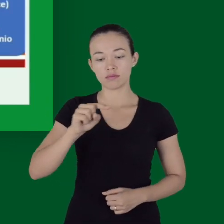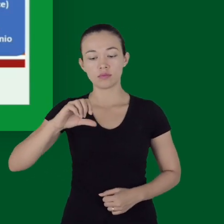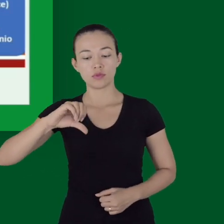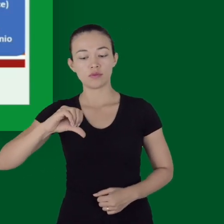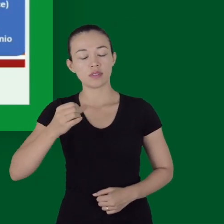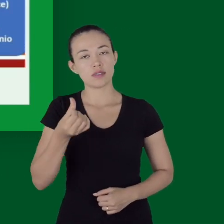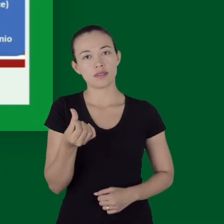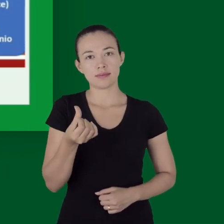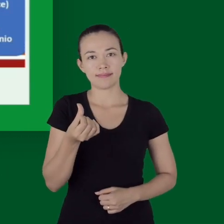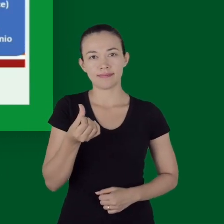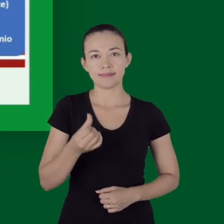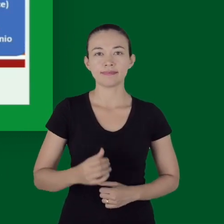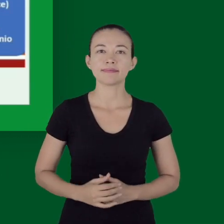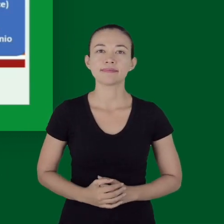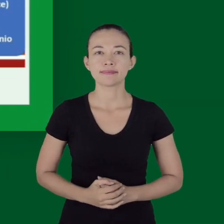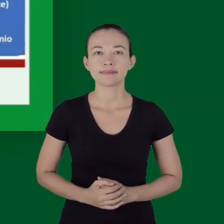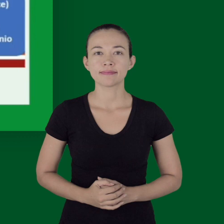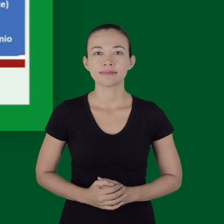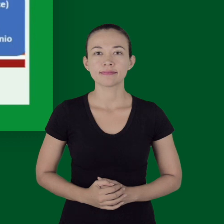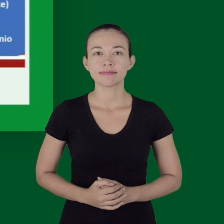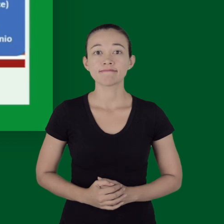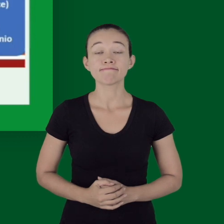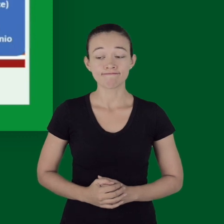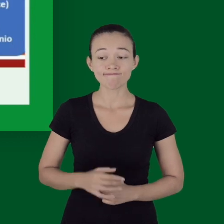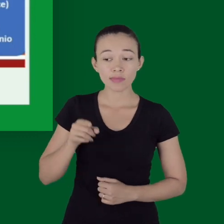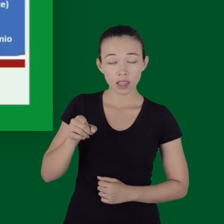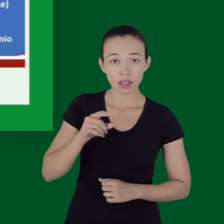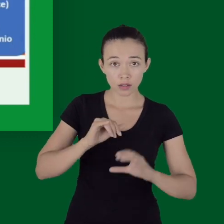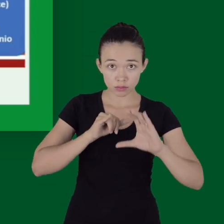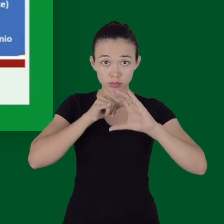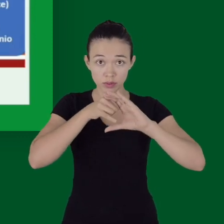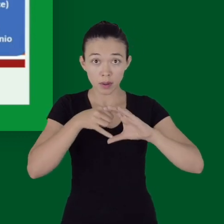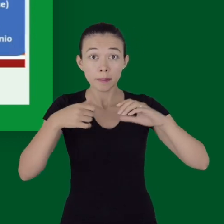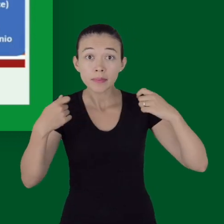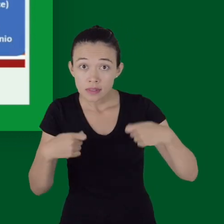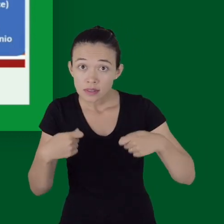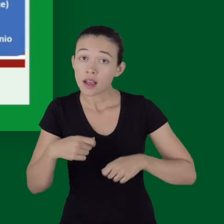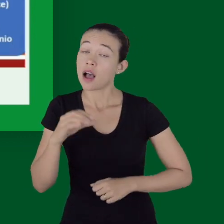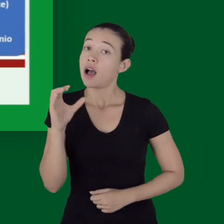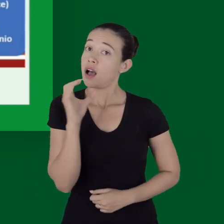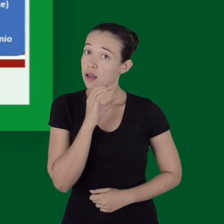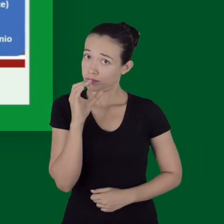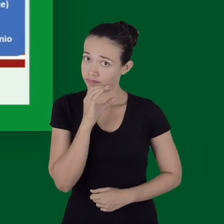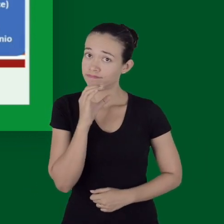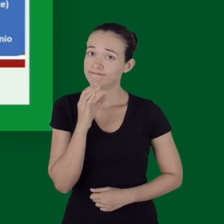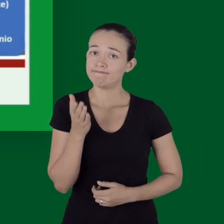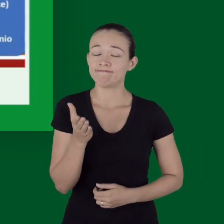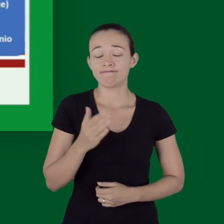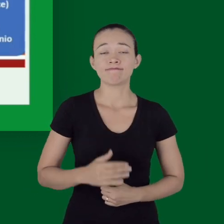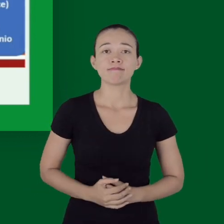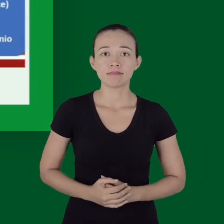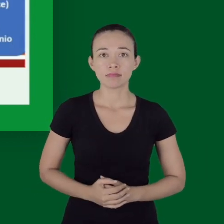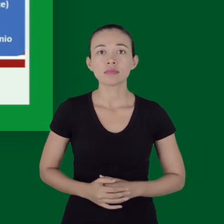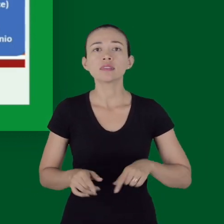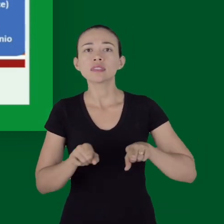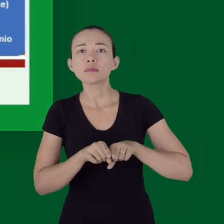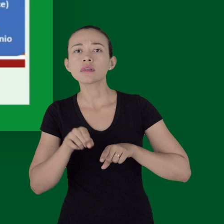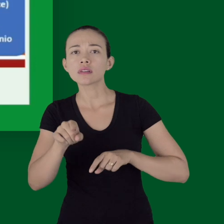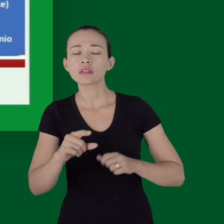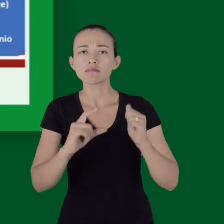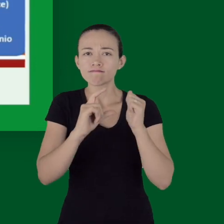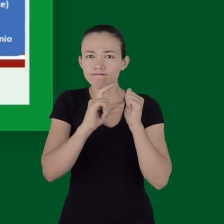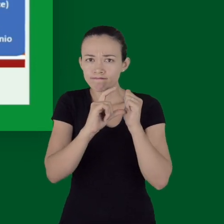de indicação de intubação, deve ser feita de forma precoce, né?